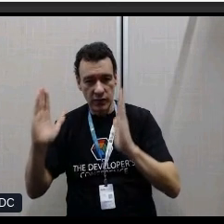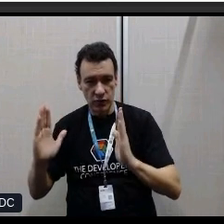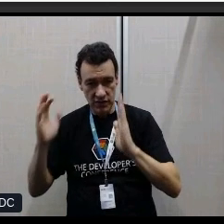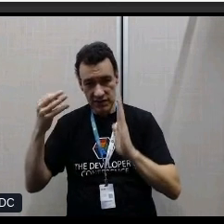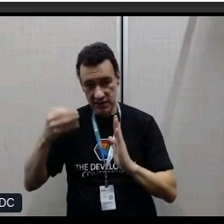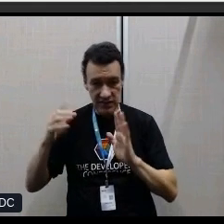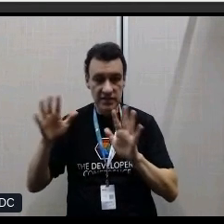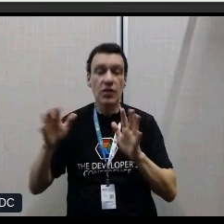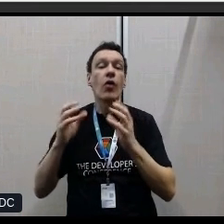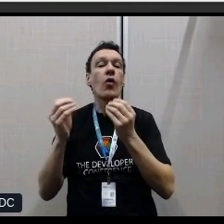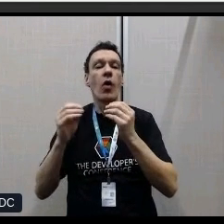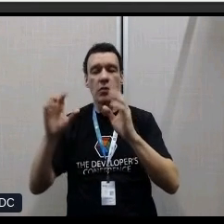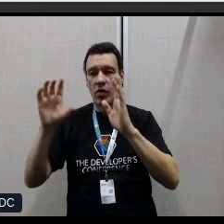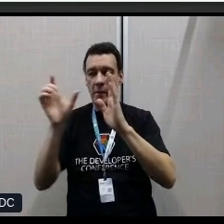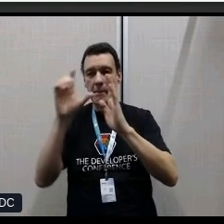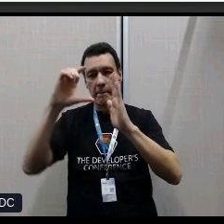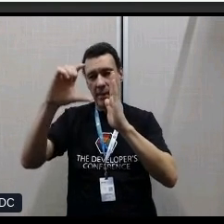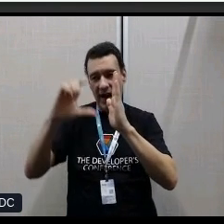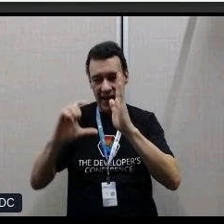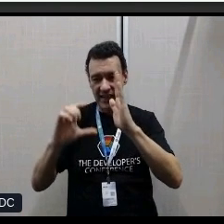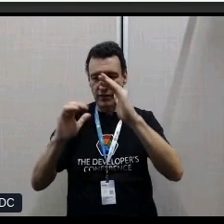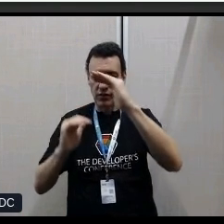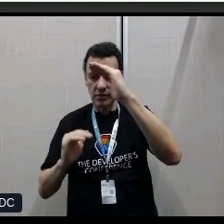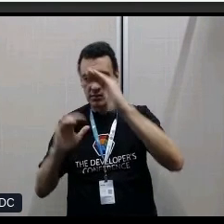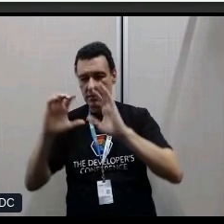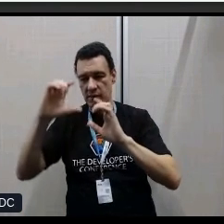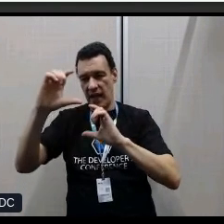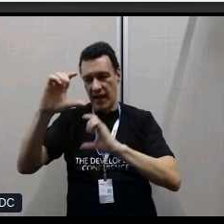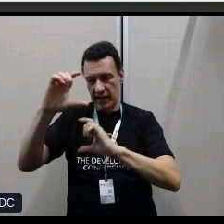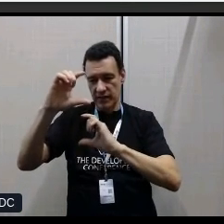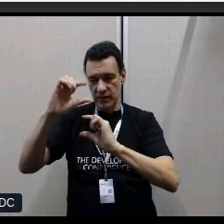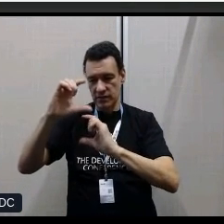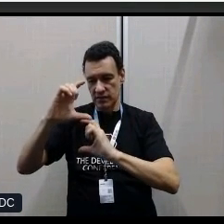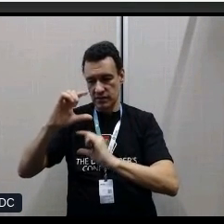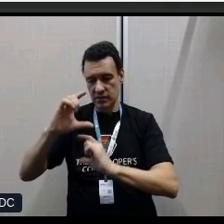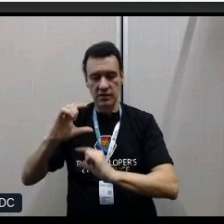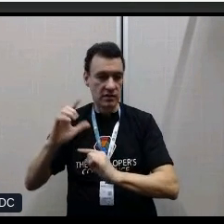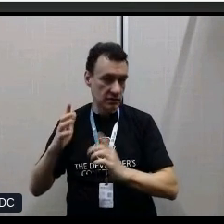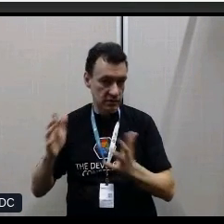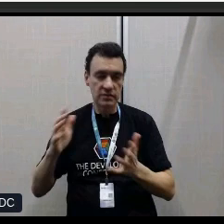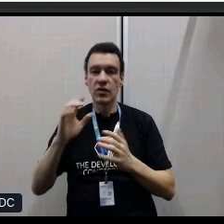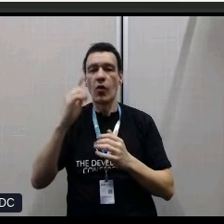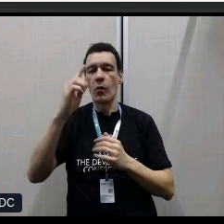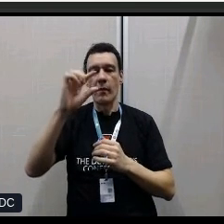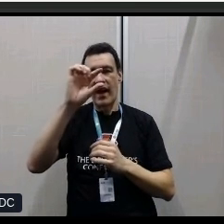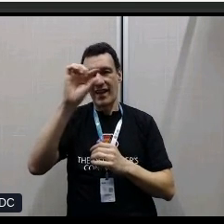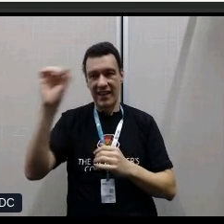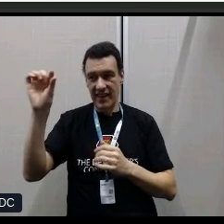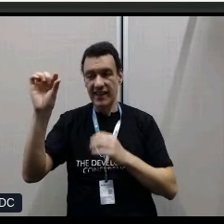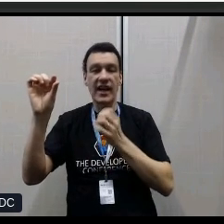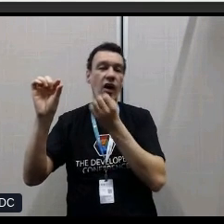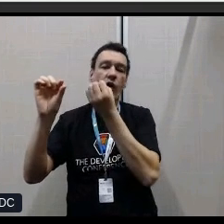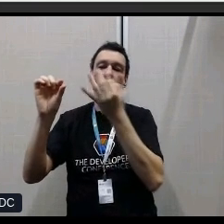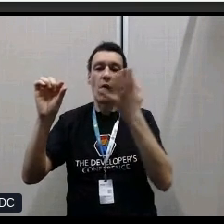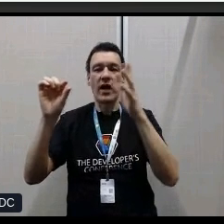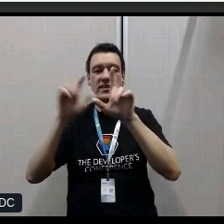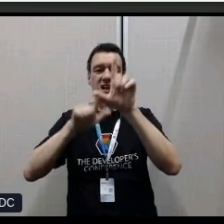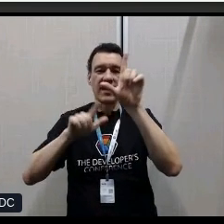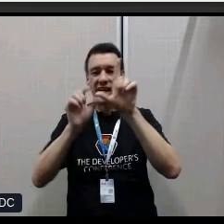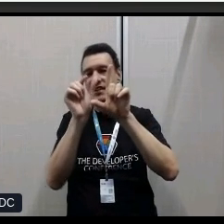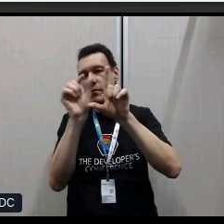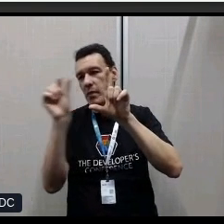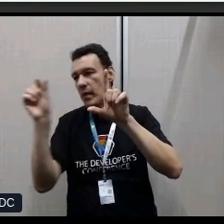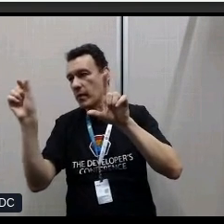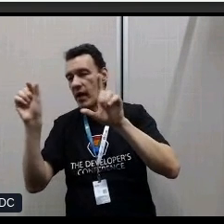que eu distribuo o texto em parágrafos? Eu tenho técnicas de uma linha tem que ter uma quantidade X de caracteres para trazer uma